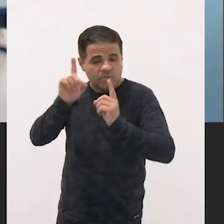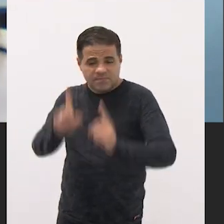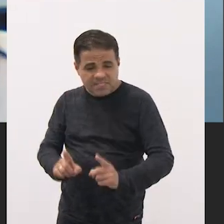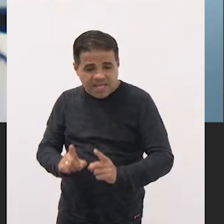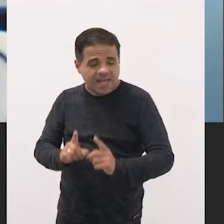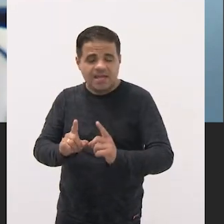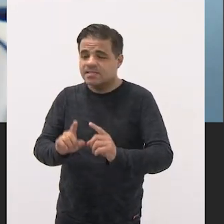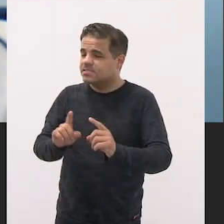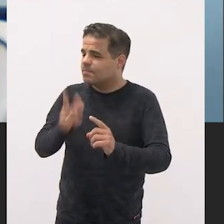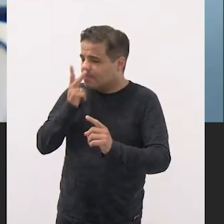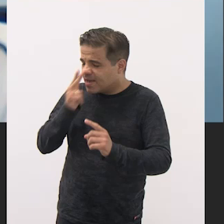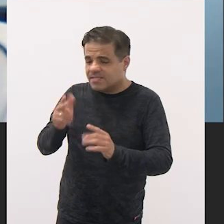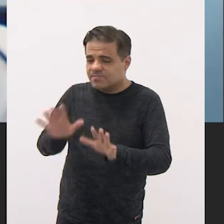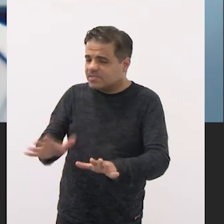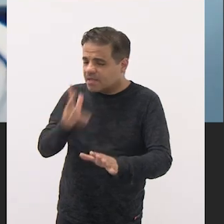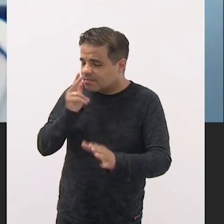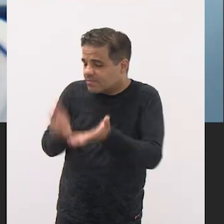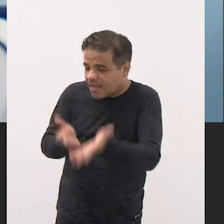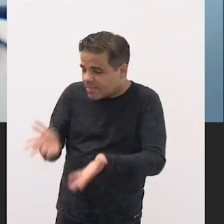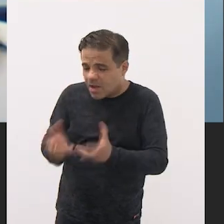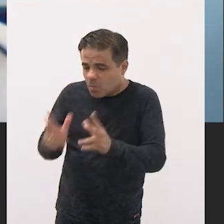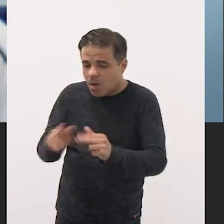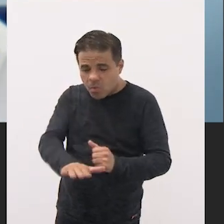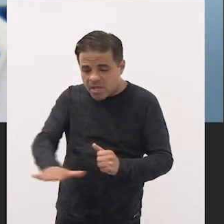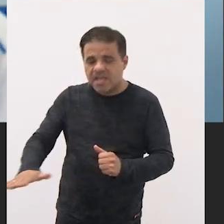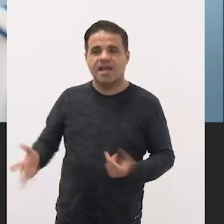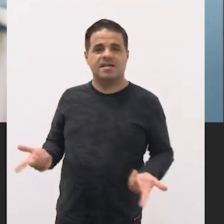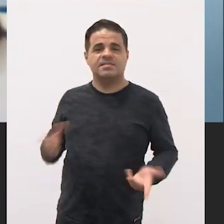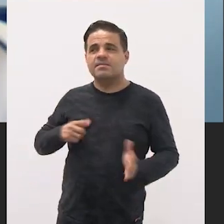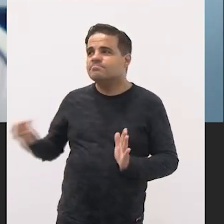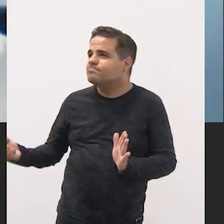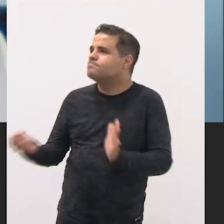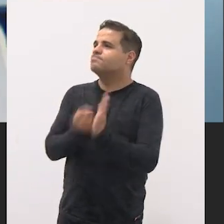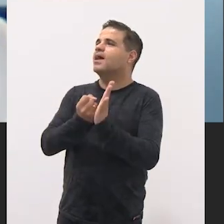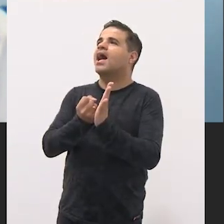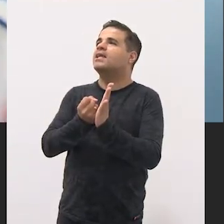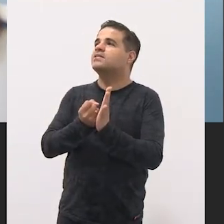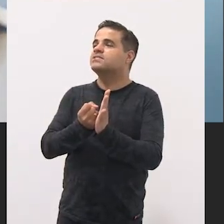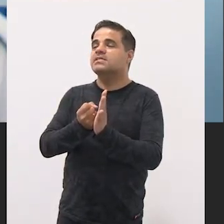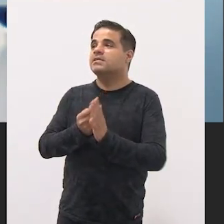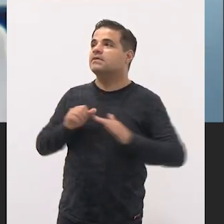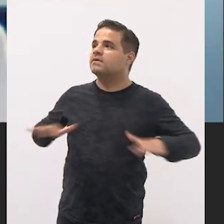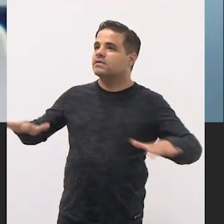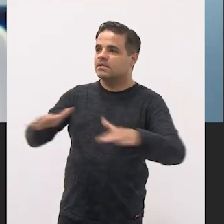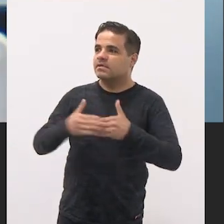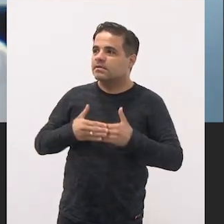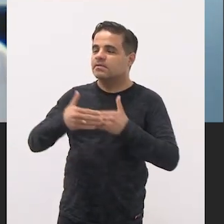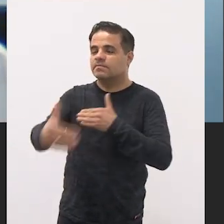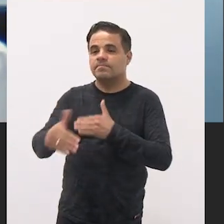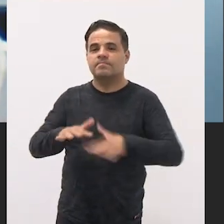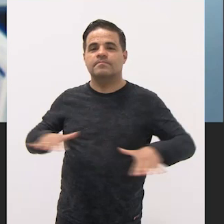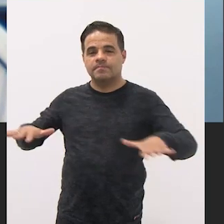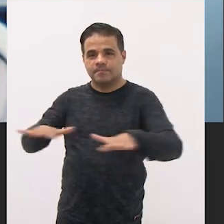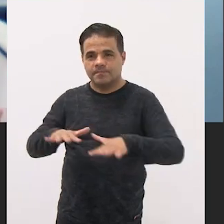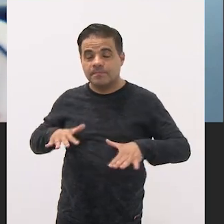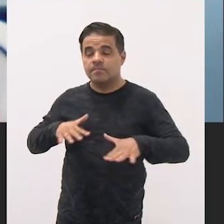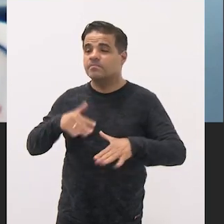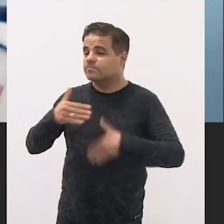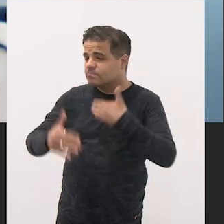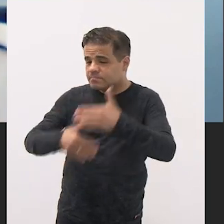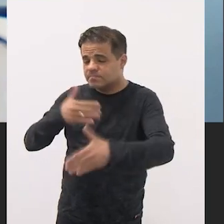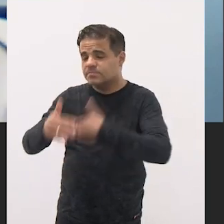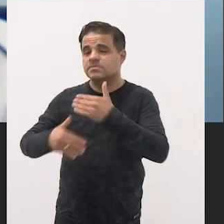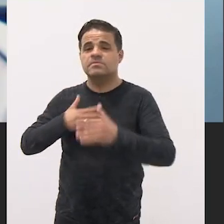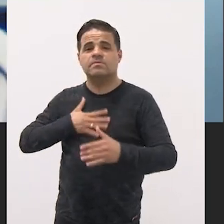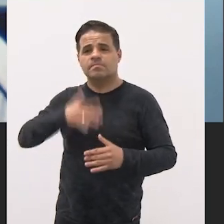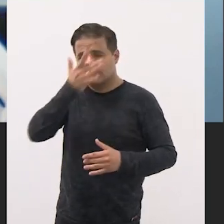Então, você ter possibilidades de ter marcas que facilitem a transferência. Se a